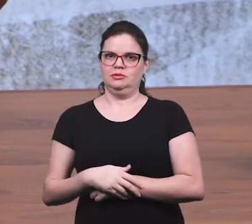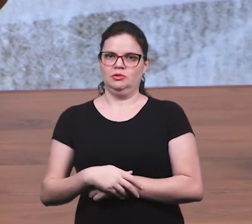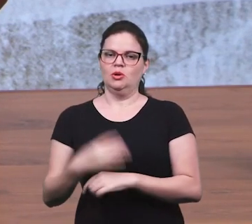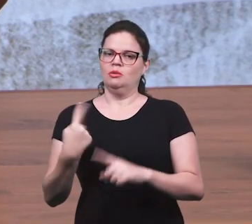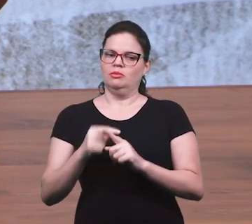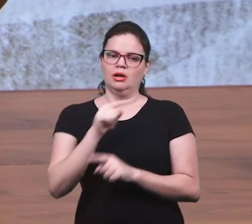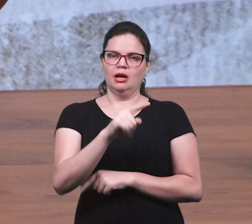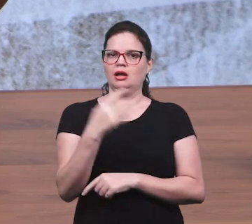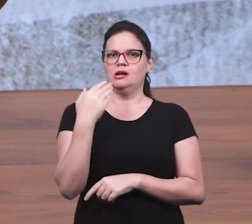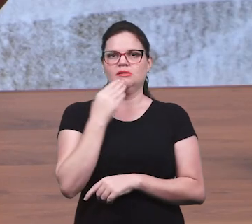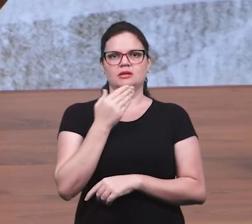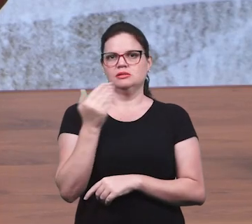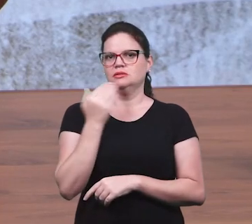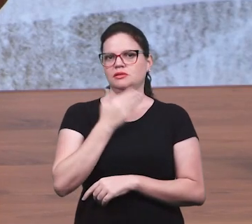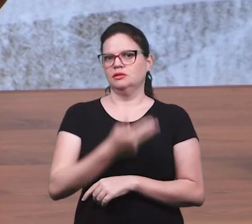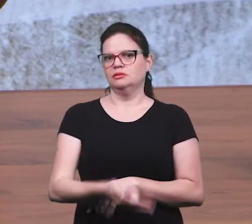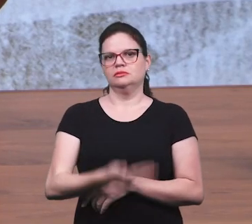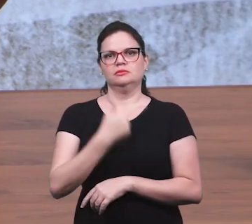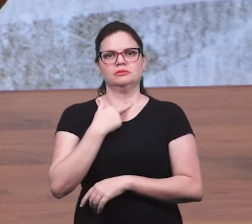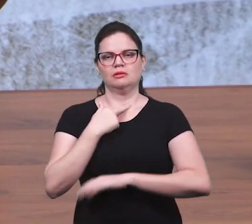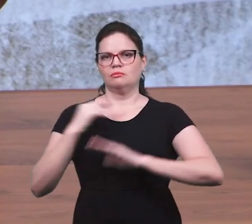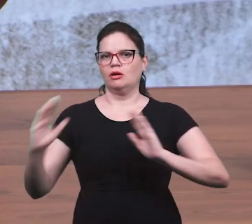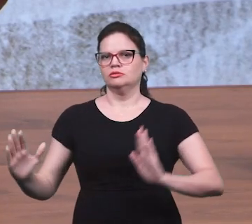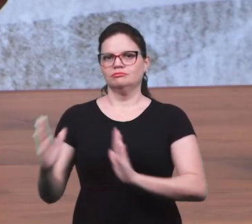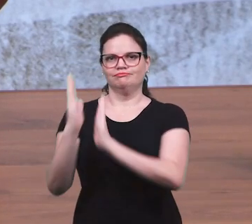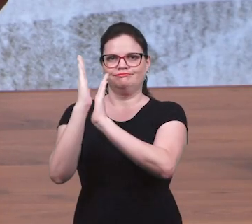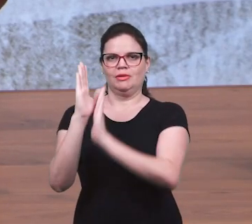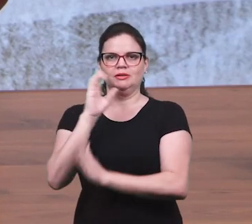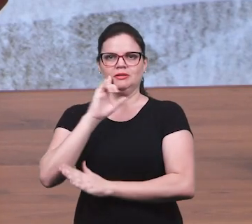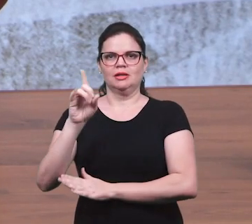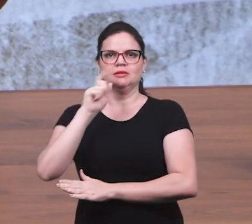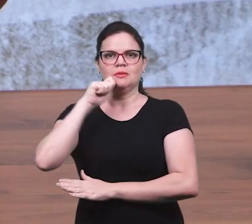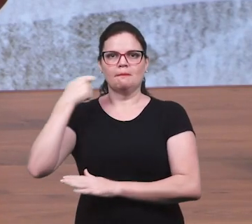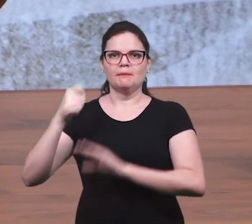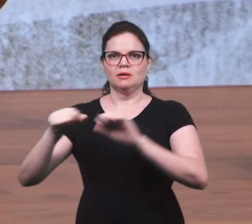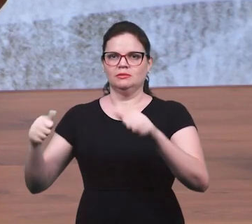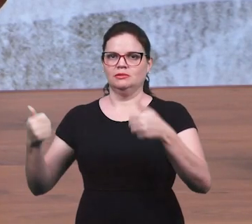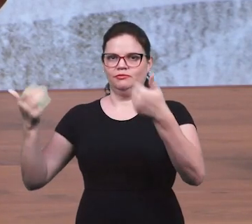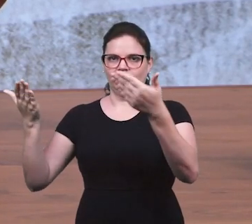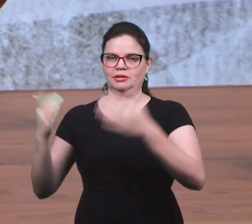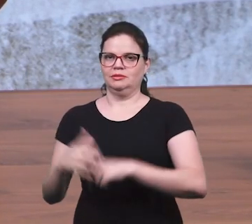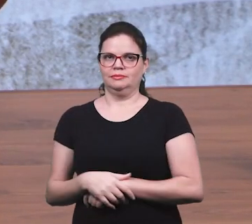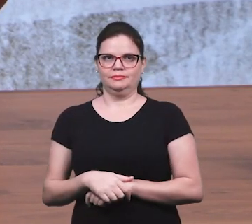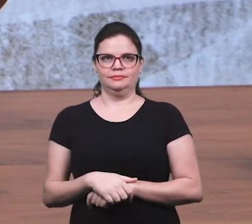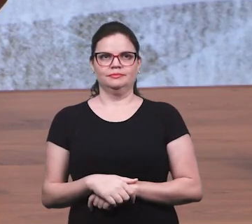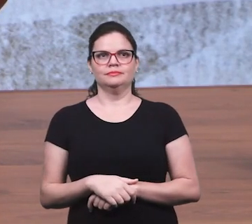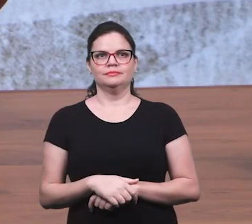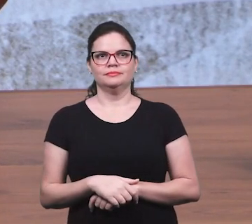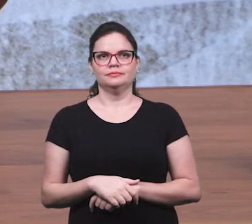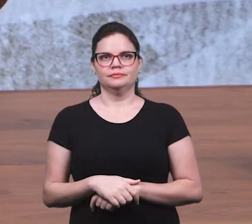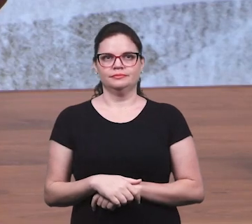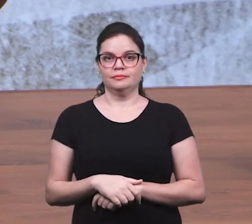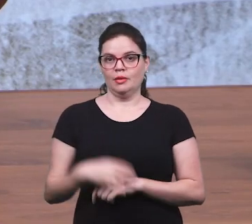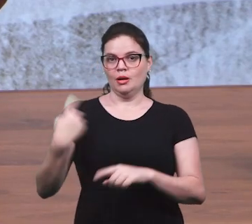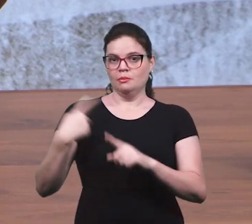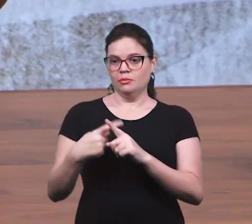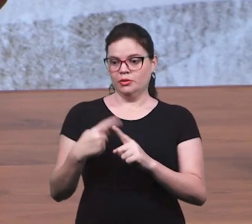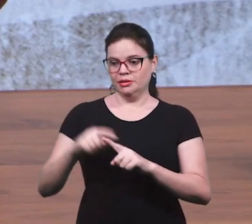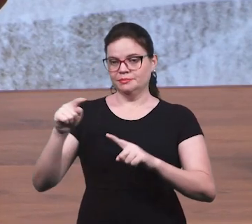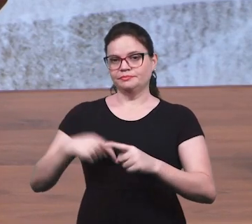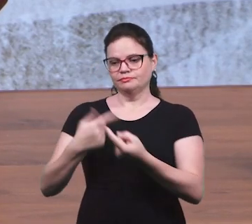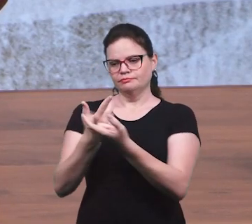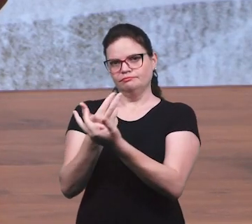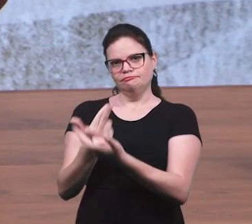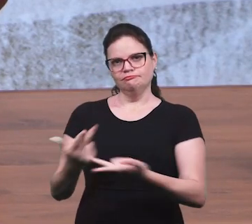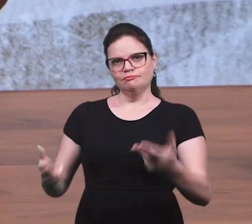há, não se chegará para oferecer o pão do seu Deus. O pão do seu Deus,